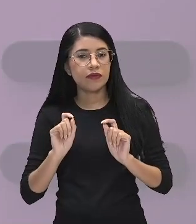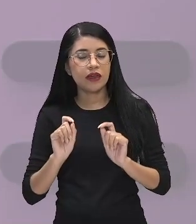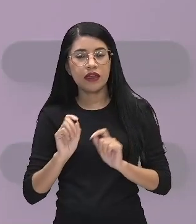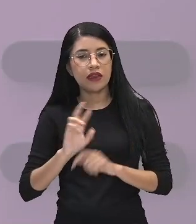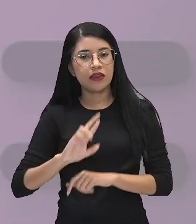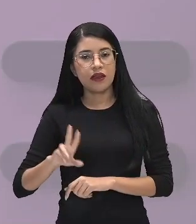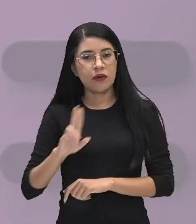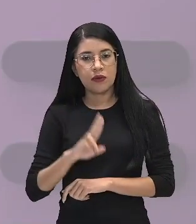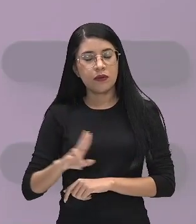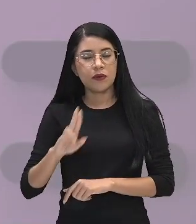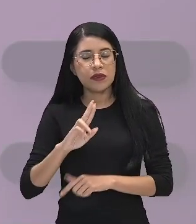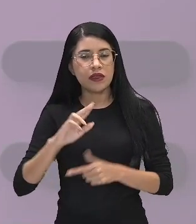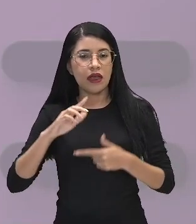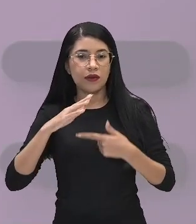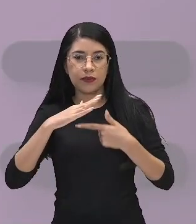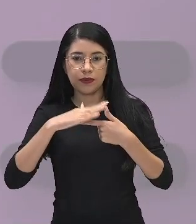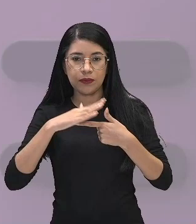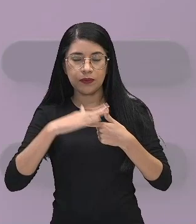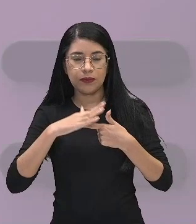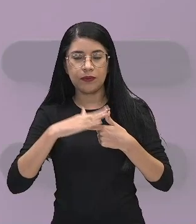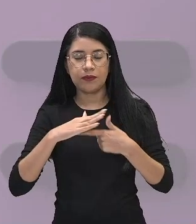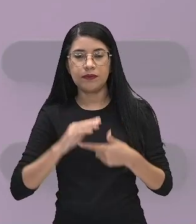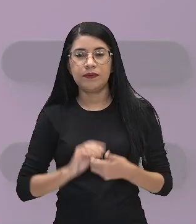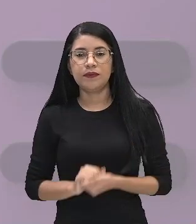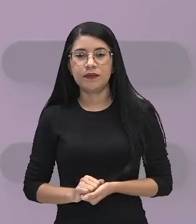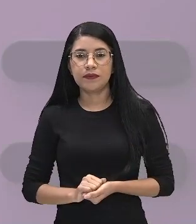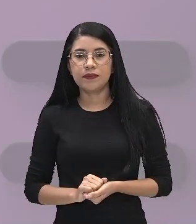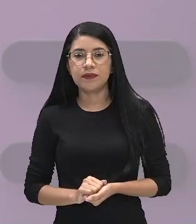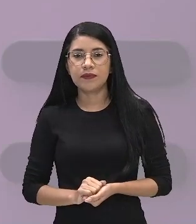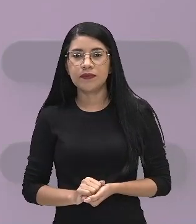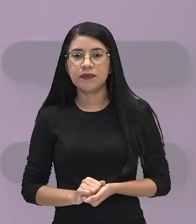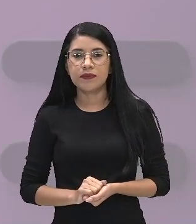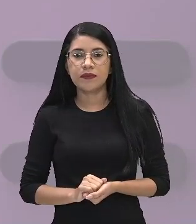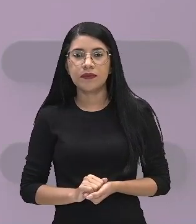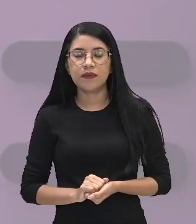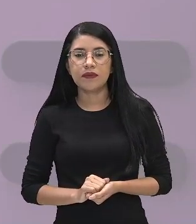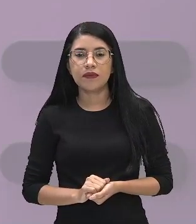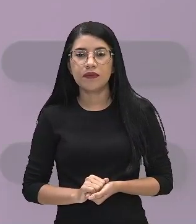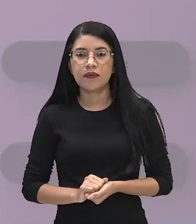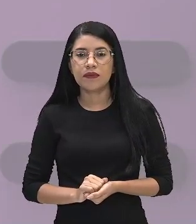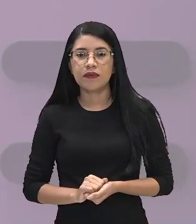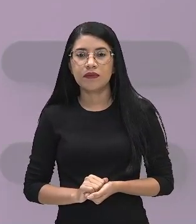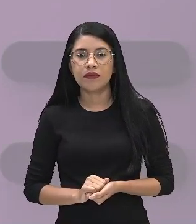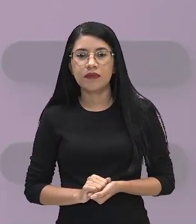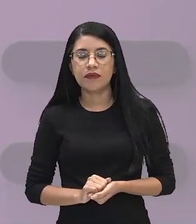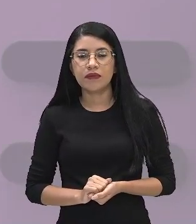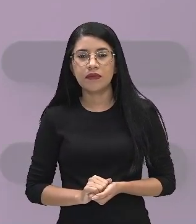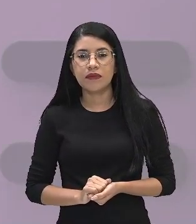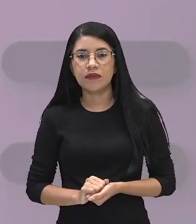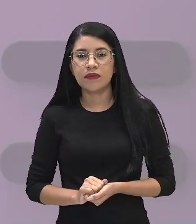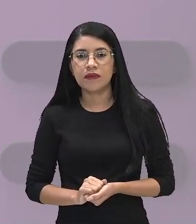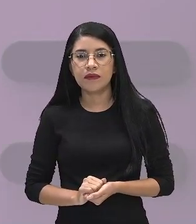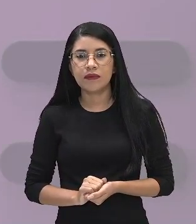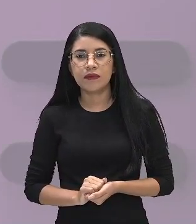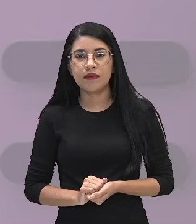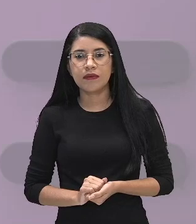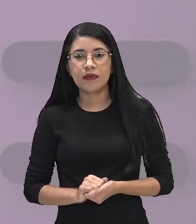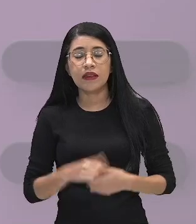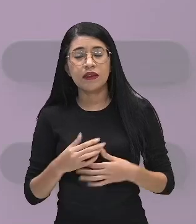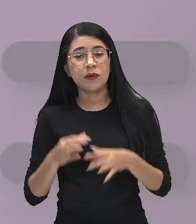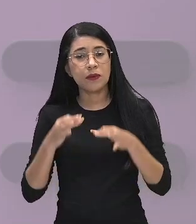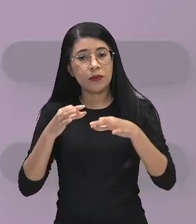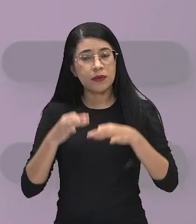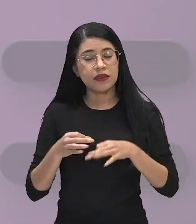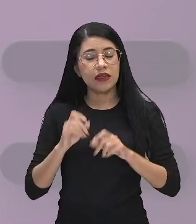o teorema de Pitágoras, tá? Então, o mais adequado é que a gente trabalhe ou a